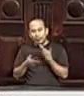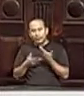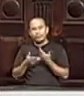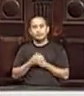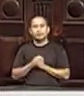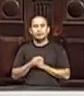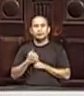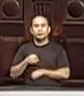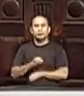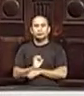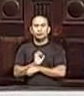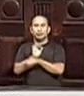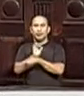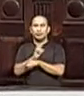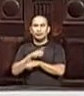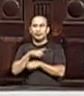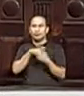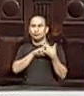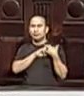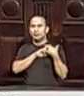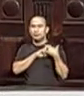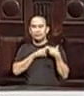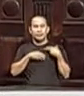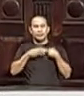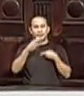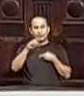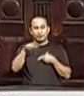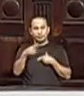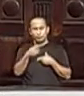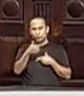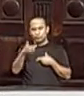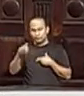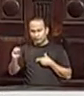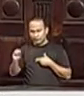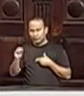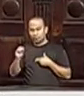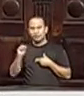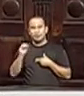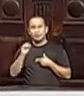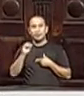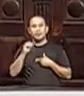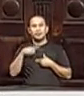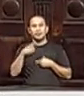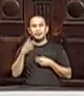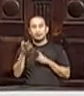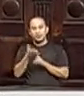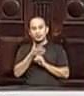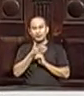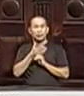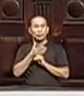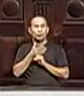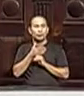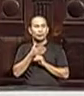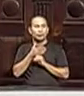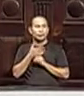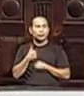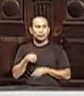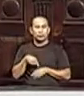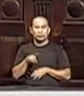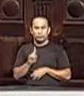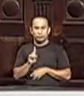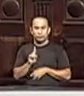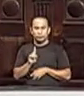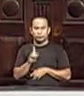âmbito do Estado, com a responsabilidade de 3.200 sítios a serem protegidos, o INEPAC, como disse